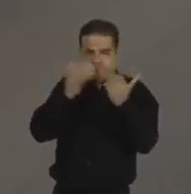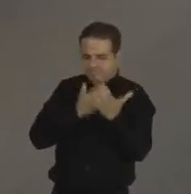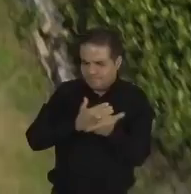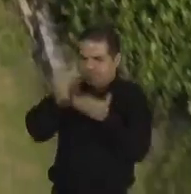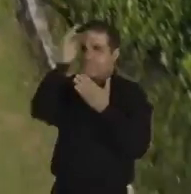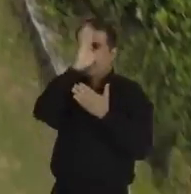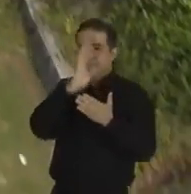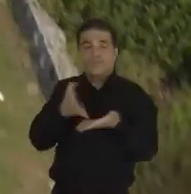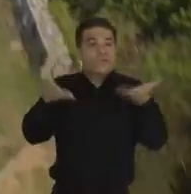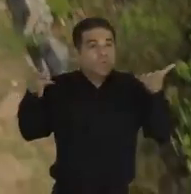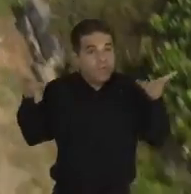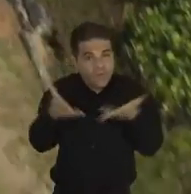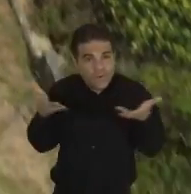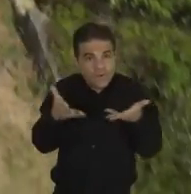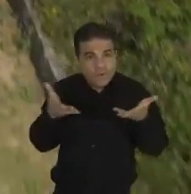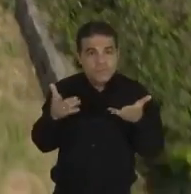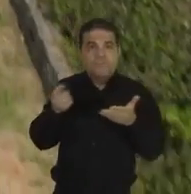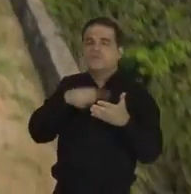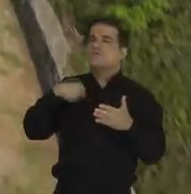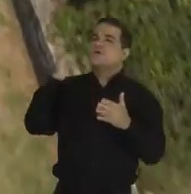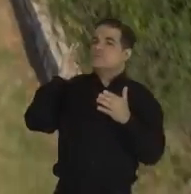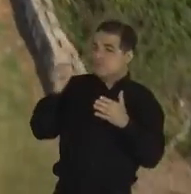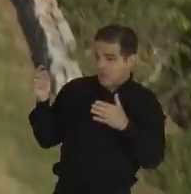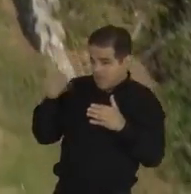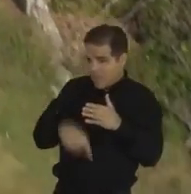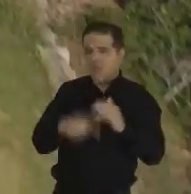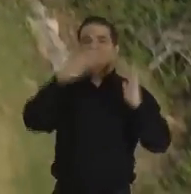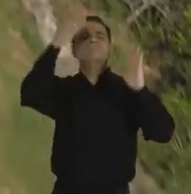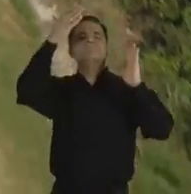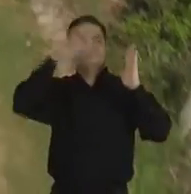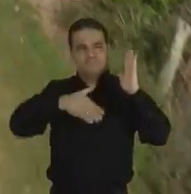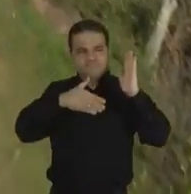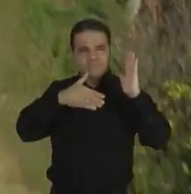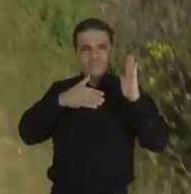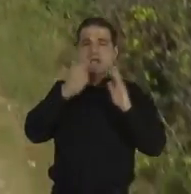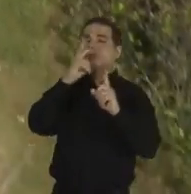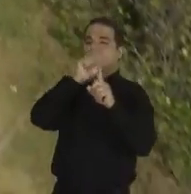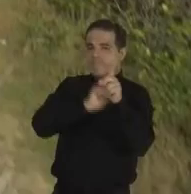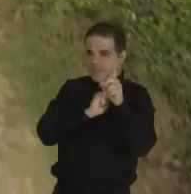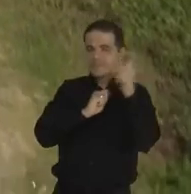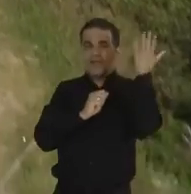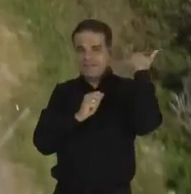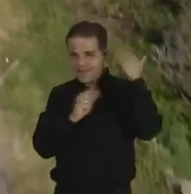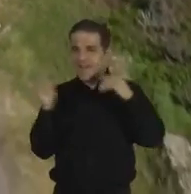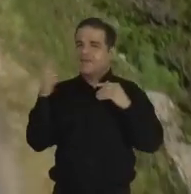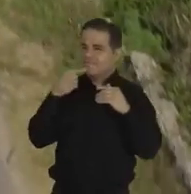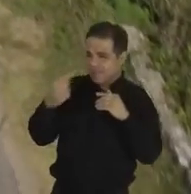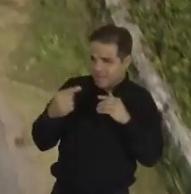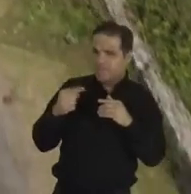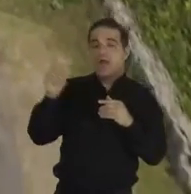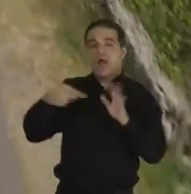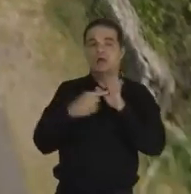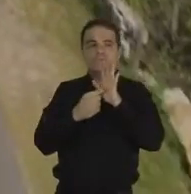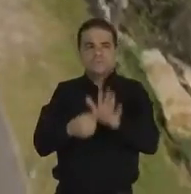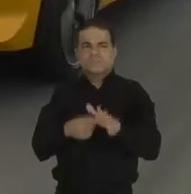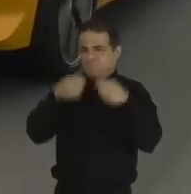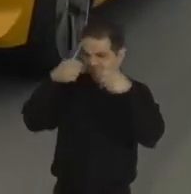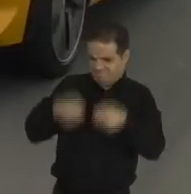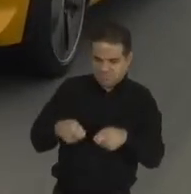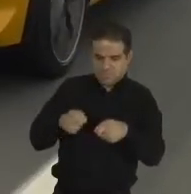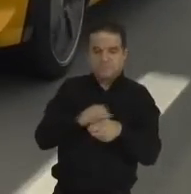mercado brasileiro e hoje a gente vem cumprir a promessa que fizemos a dois meses atrás mostrando aí a